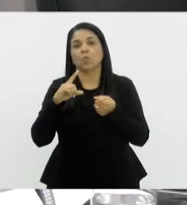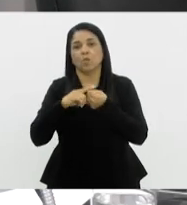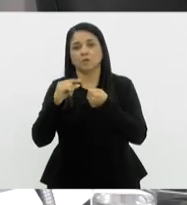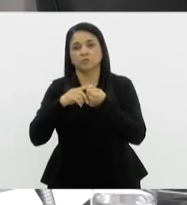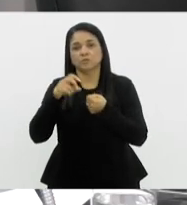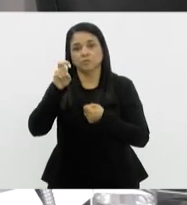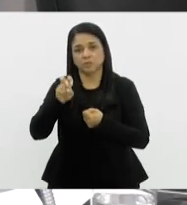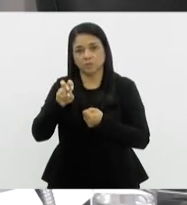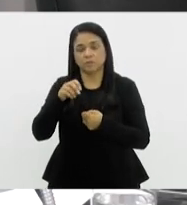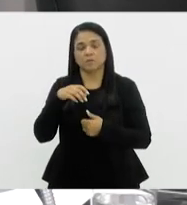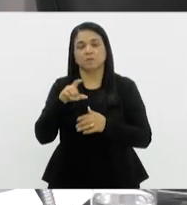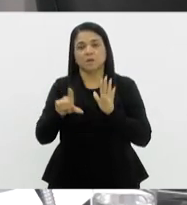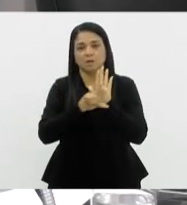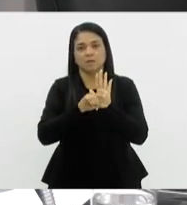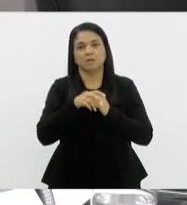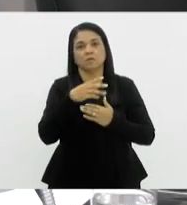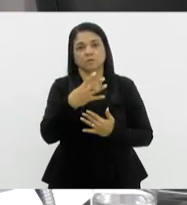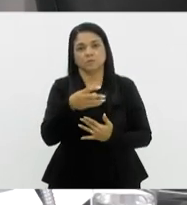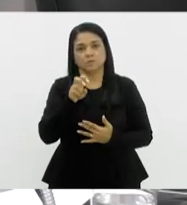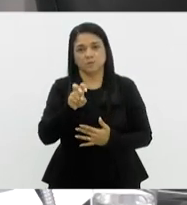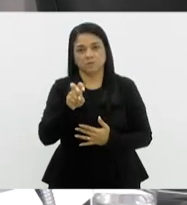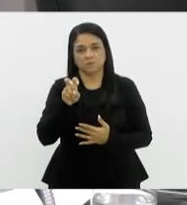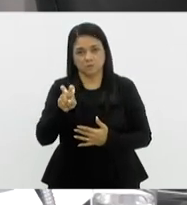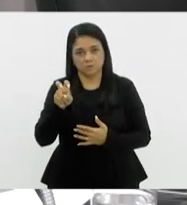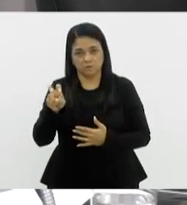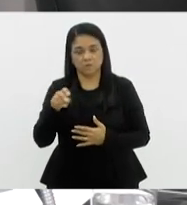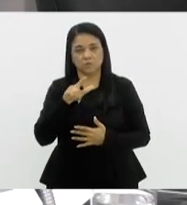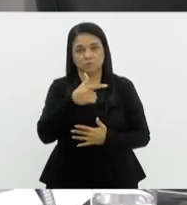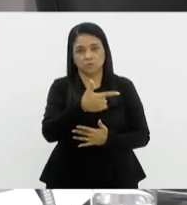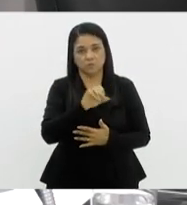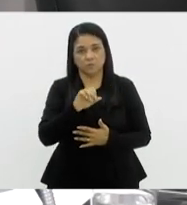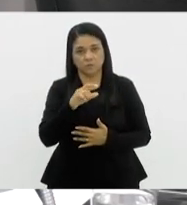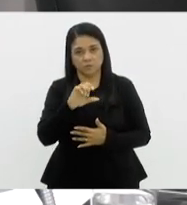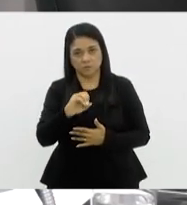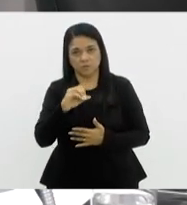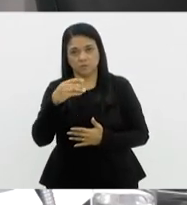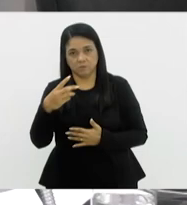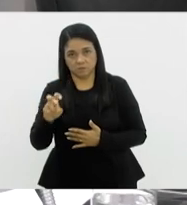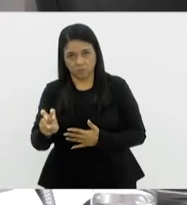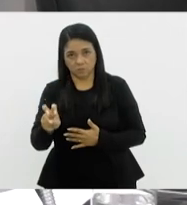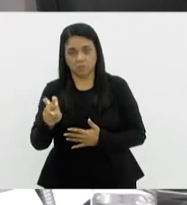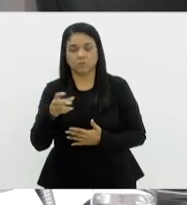Lei 4.555, de 6 de junho de 2005. Faltou o ordinal.